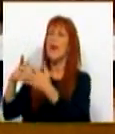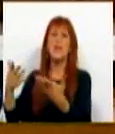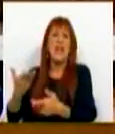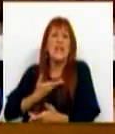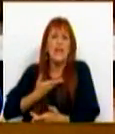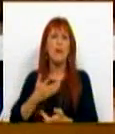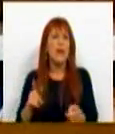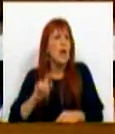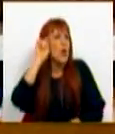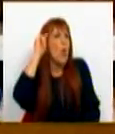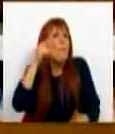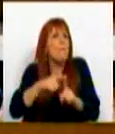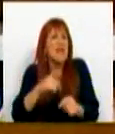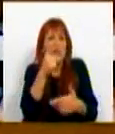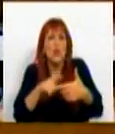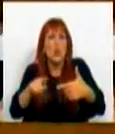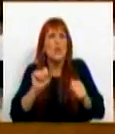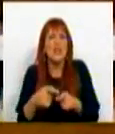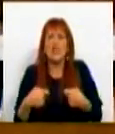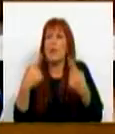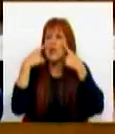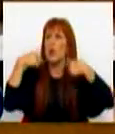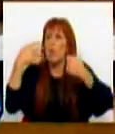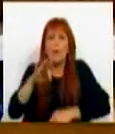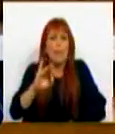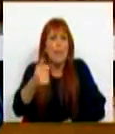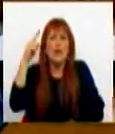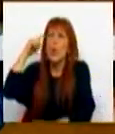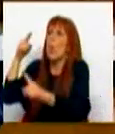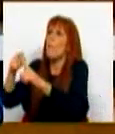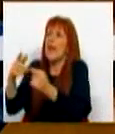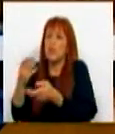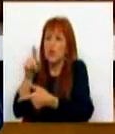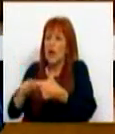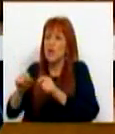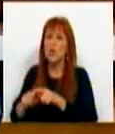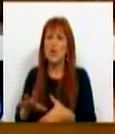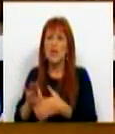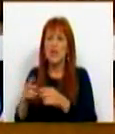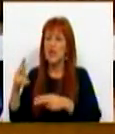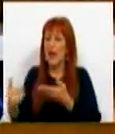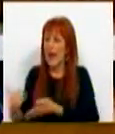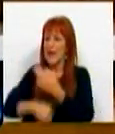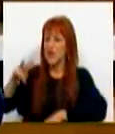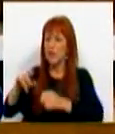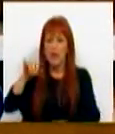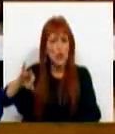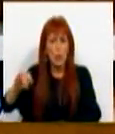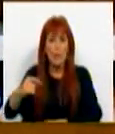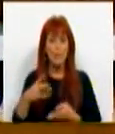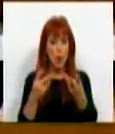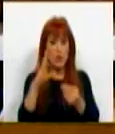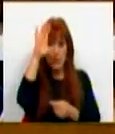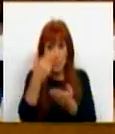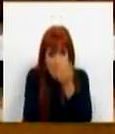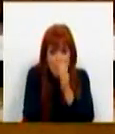para a dívida e uma meta para o rácio da despesa pública no PIB e uma meta para o rácio das receitas fiscais no PIB. Um orçamento de Estado é